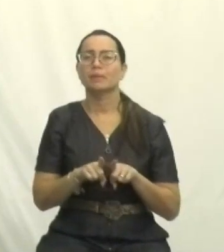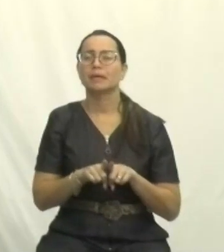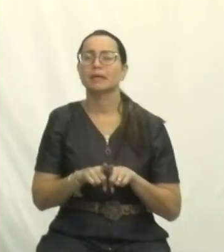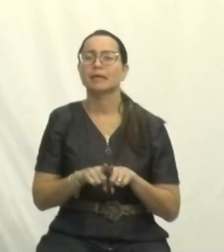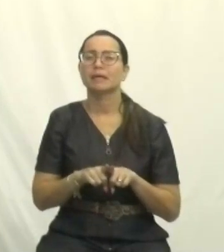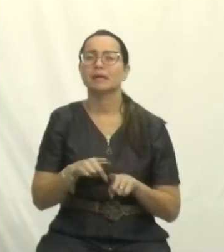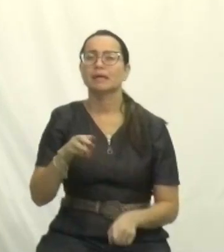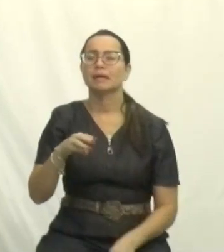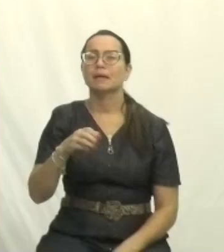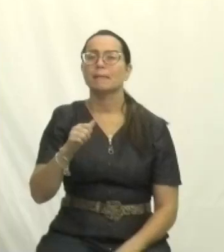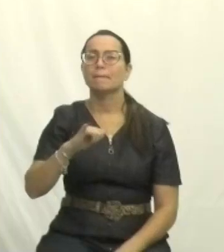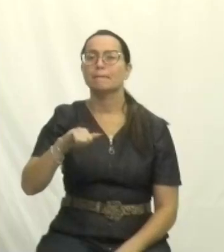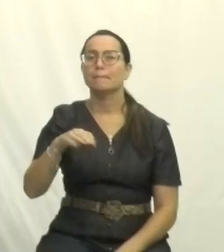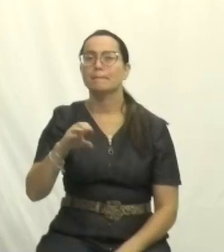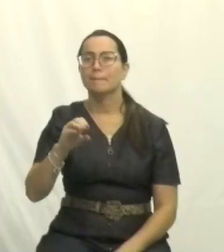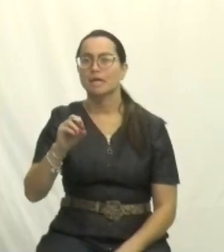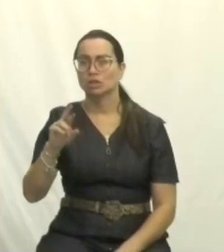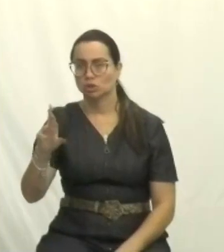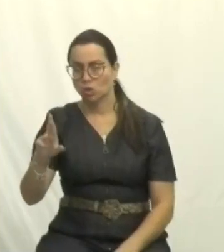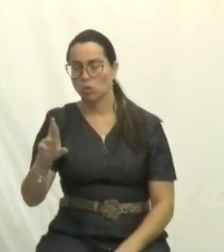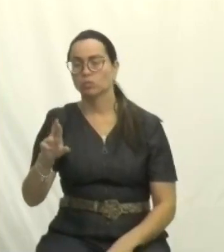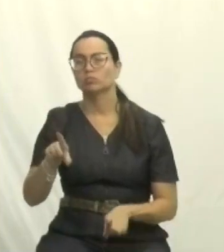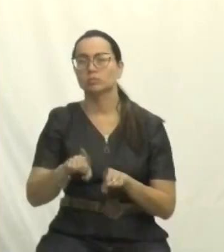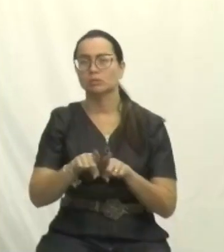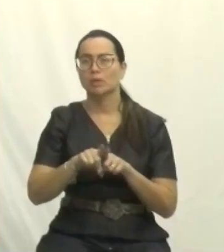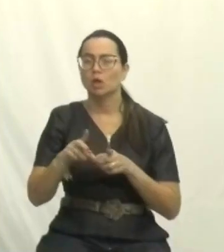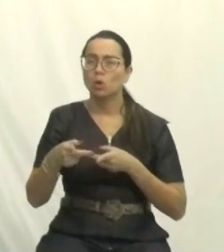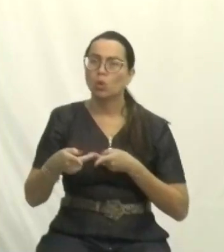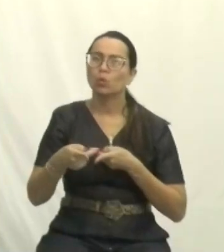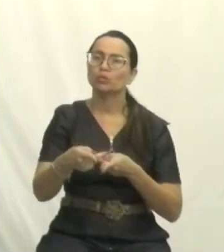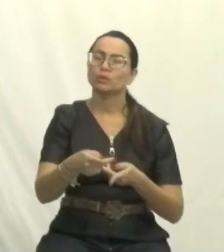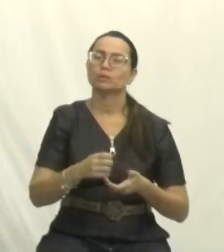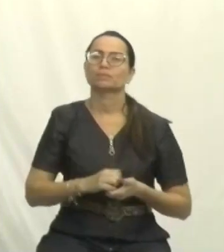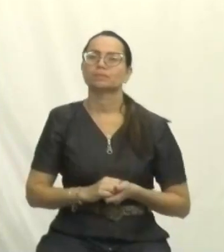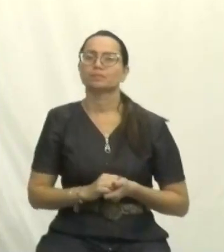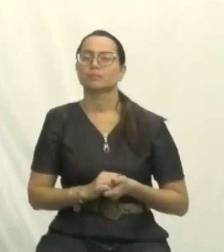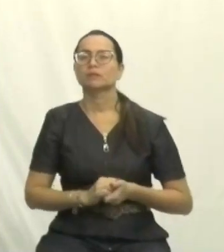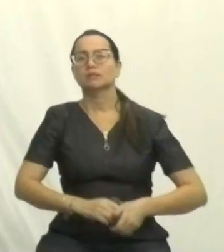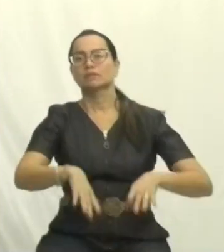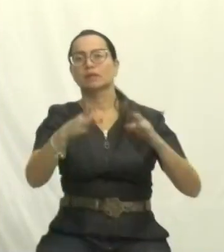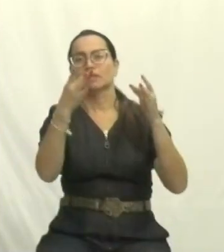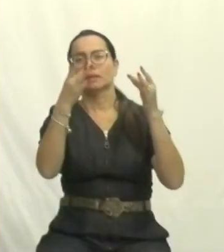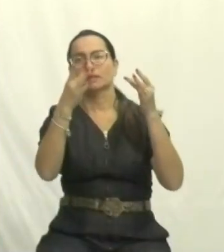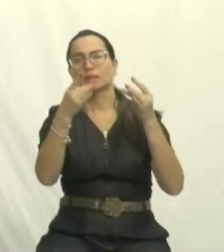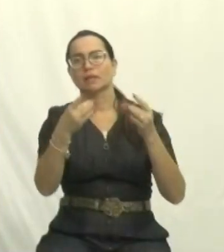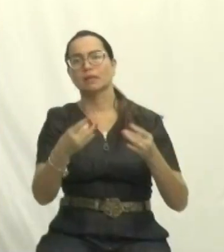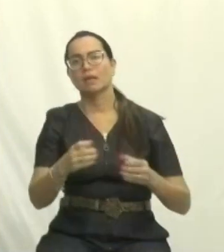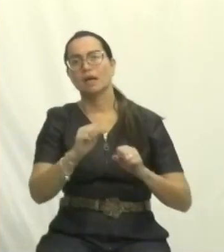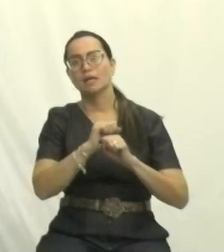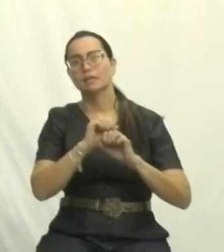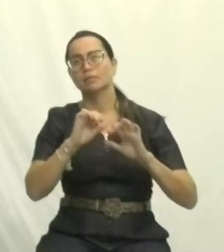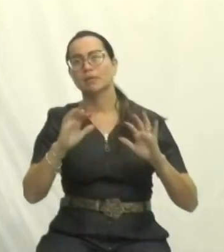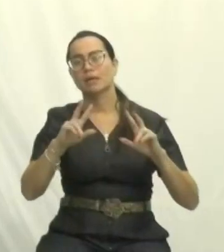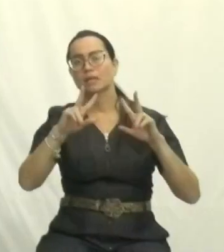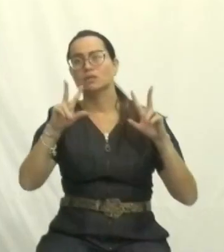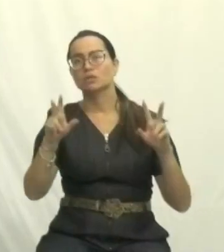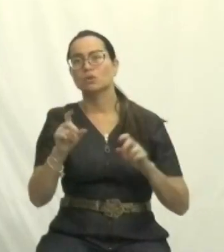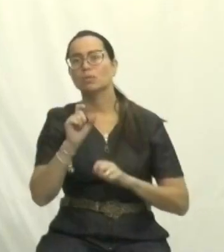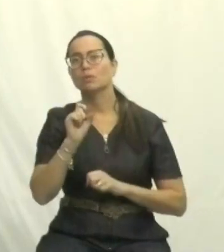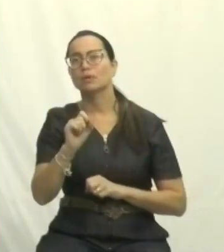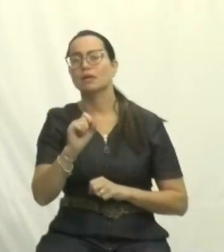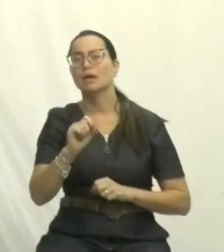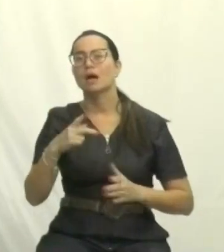Capitão Rafael de Favre, que discorrerá acerca dos trabalhos realizados em nosso